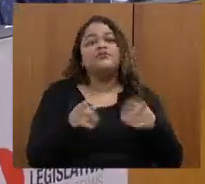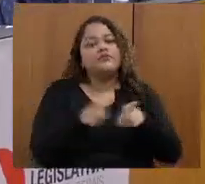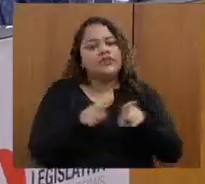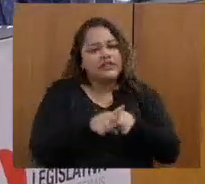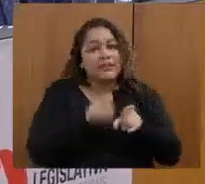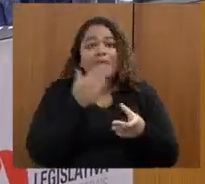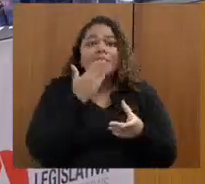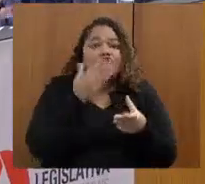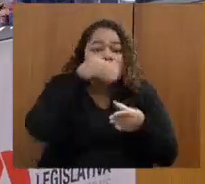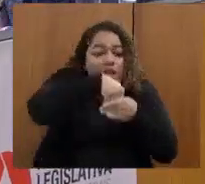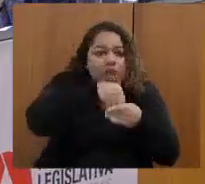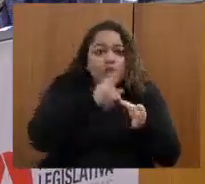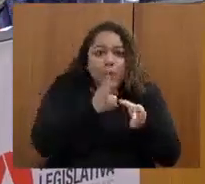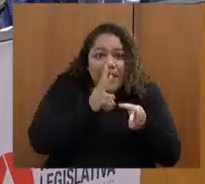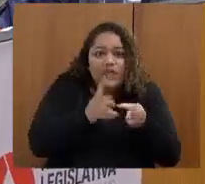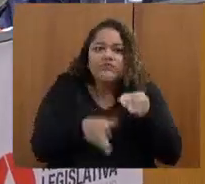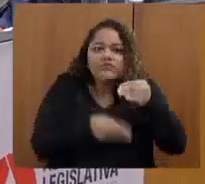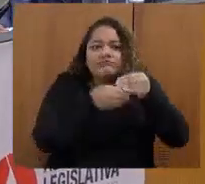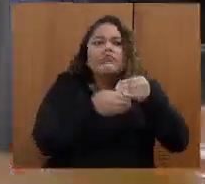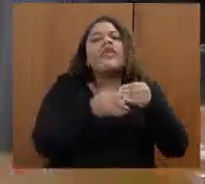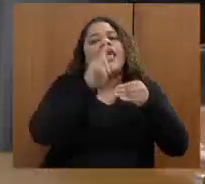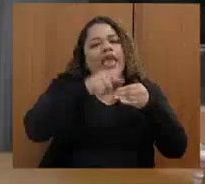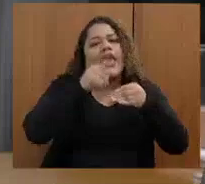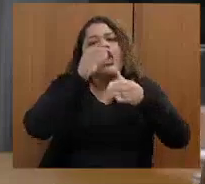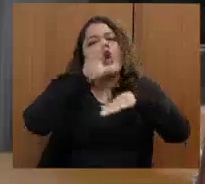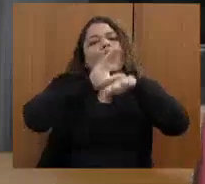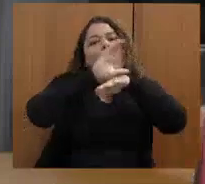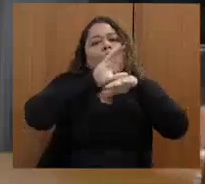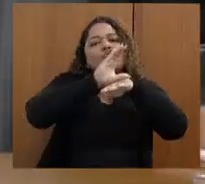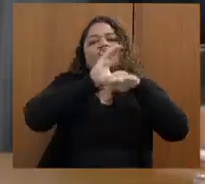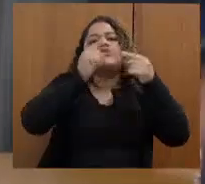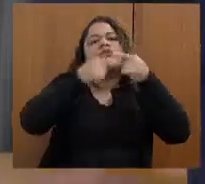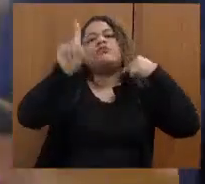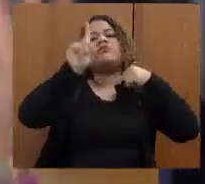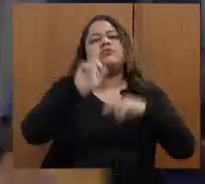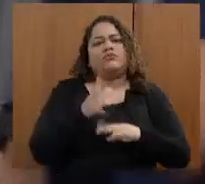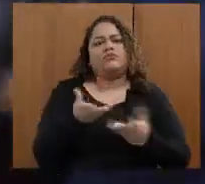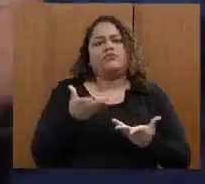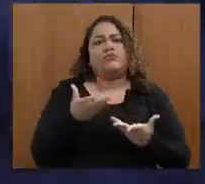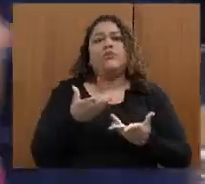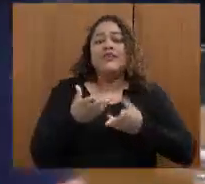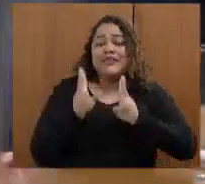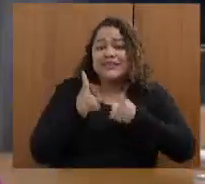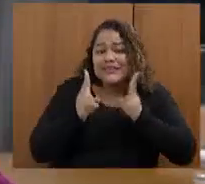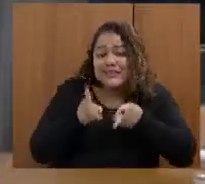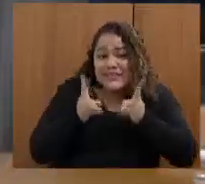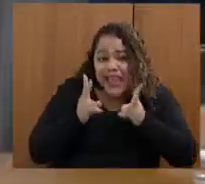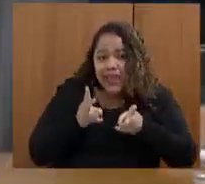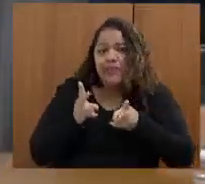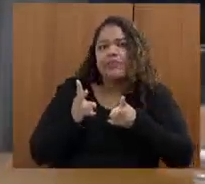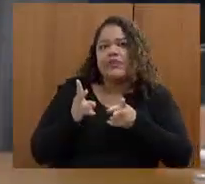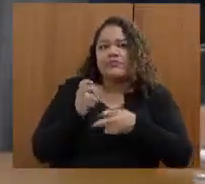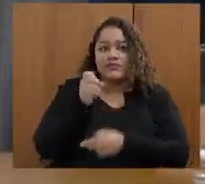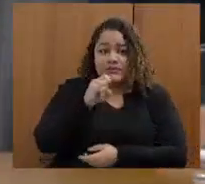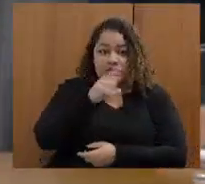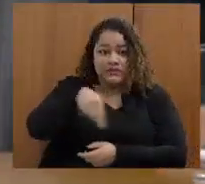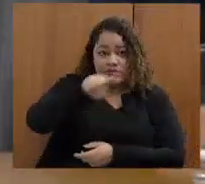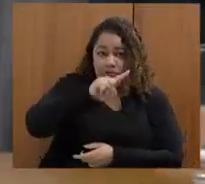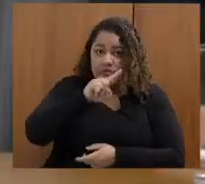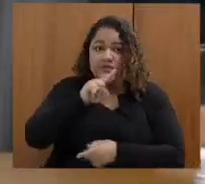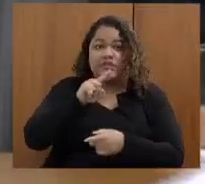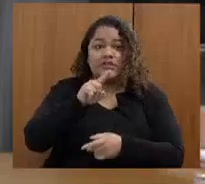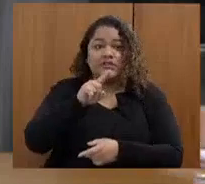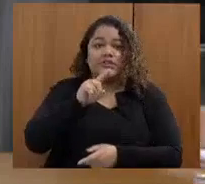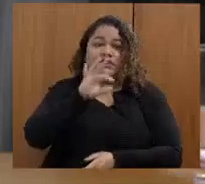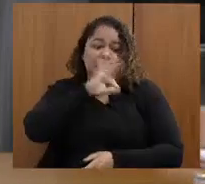pediu a declaração de inconstitucionalidade E todas as vezes para quem tá com seu contracheque de servidor